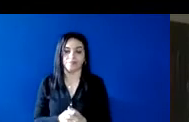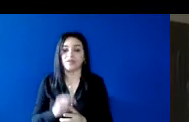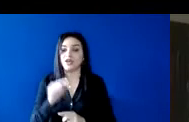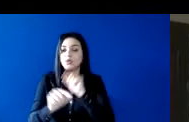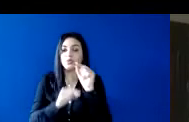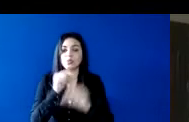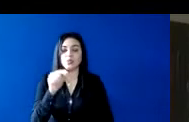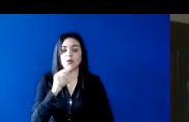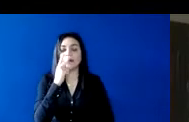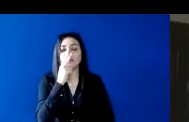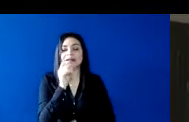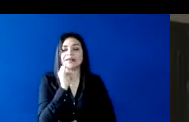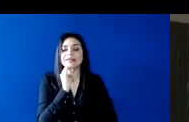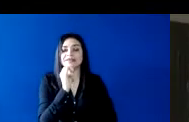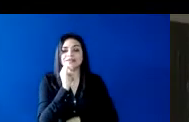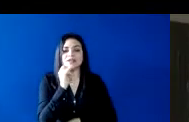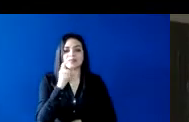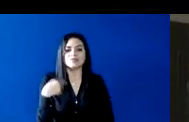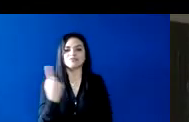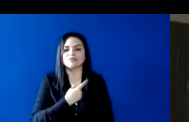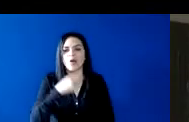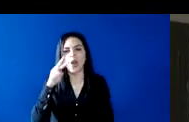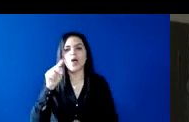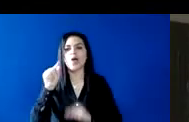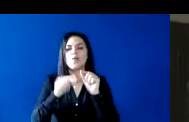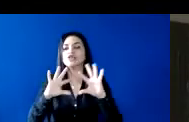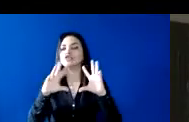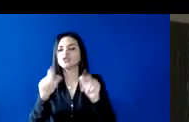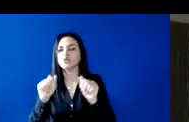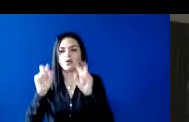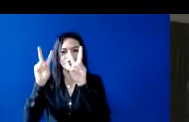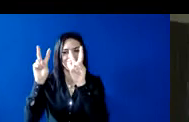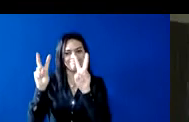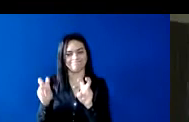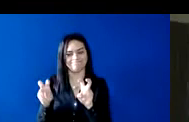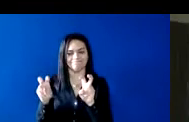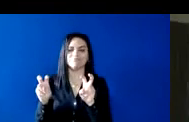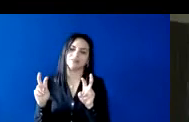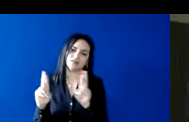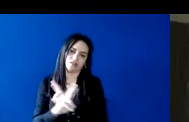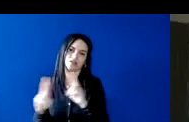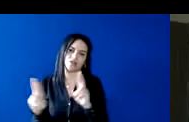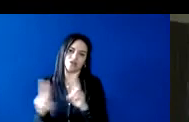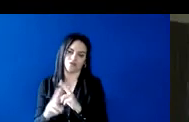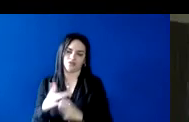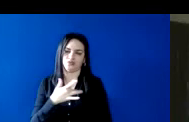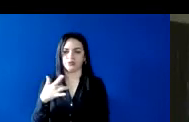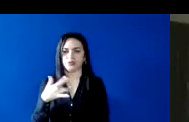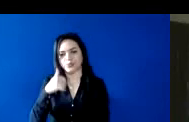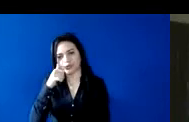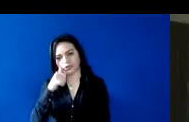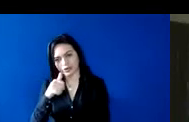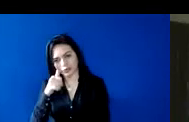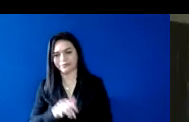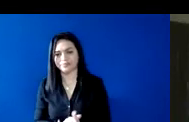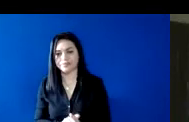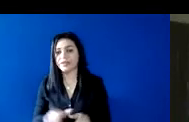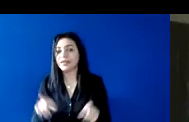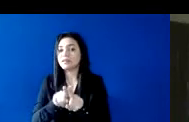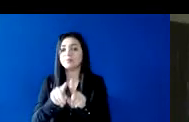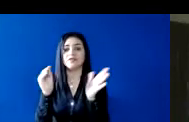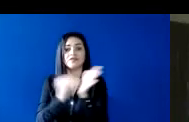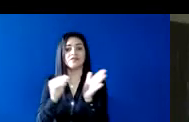isso permeia toda a questão relativa à saúde das mulheres. E a questão de falta de